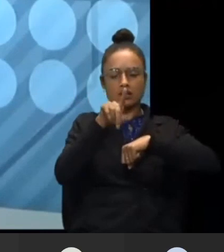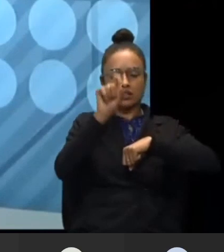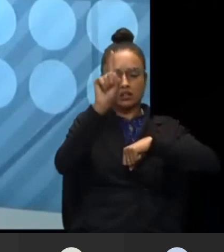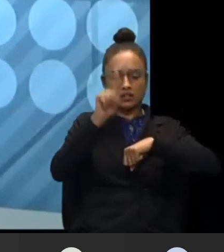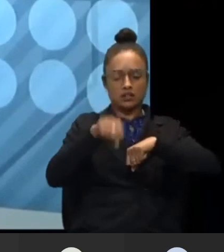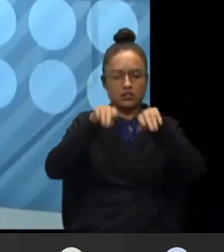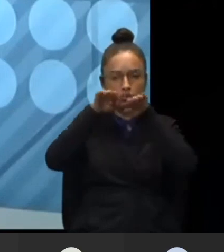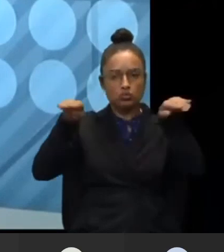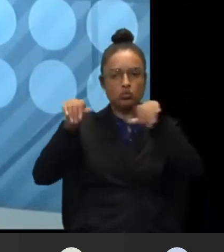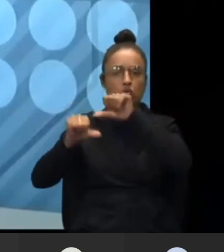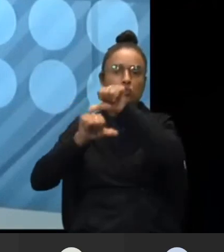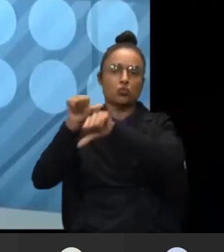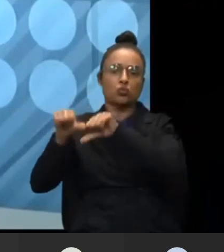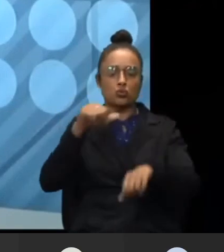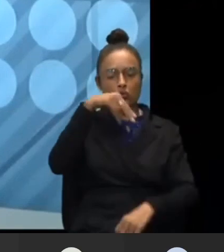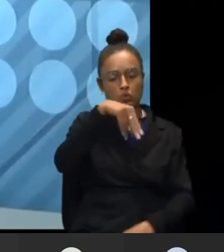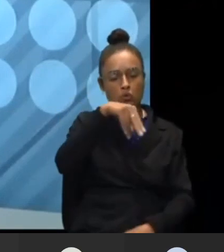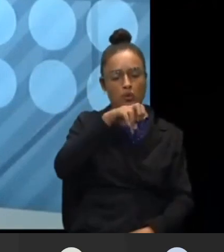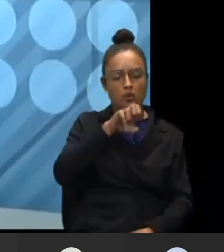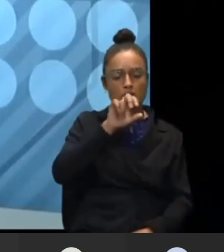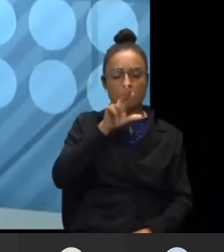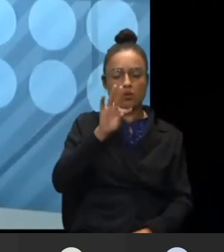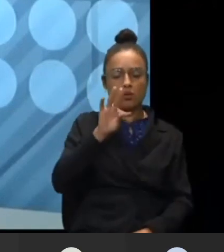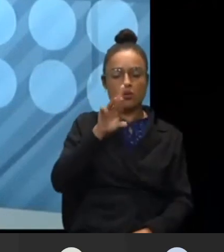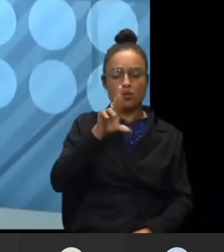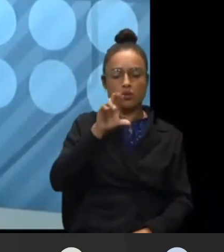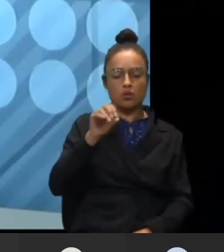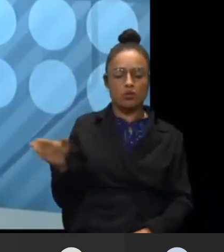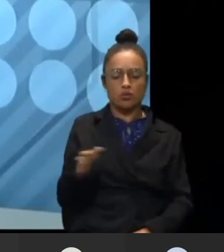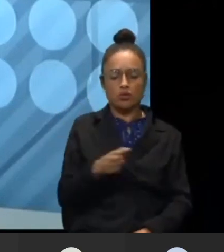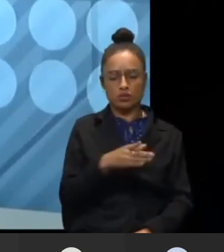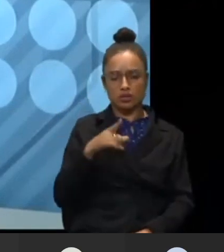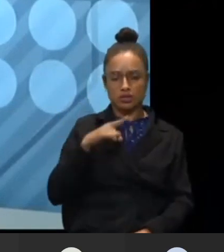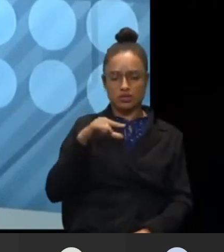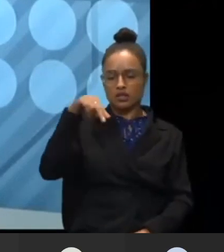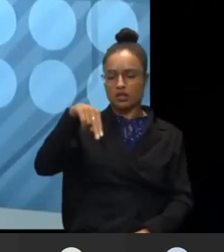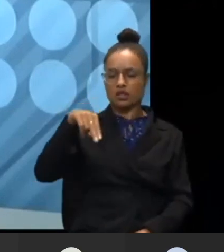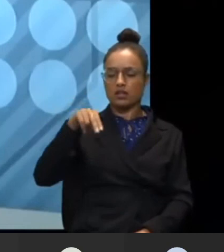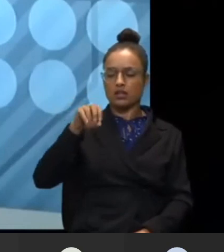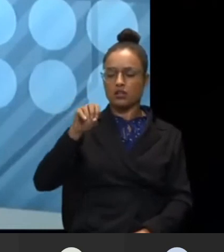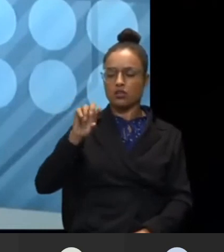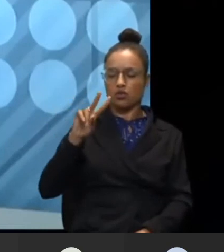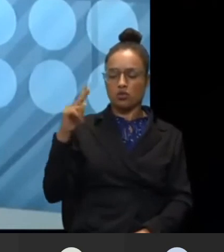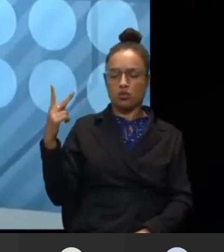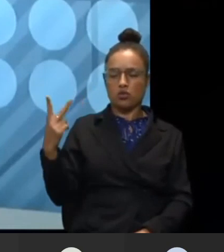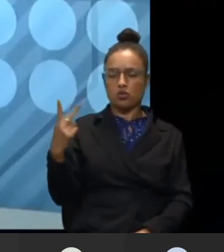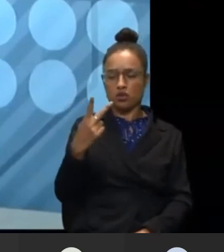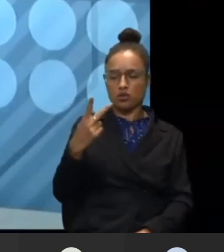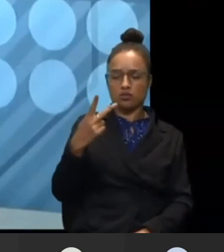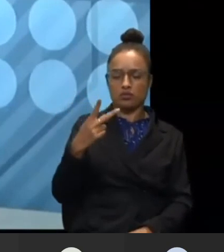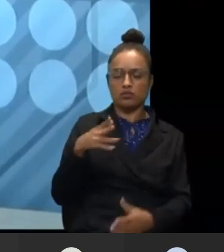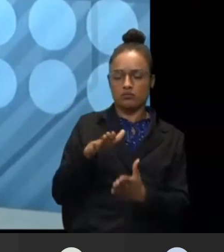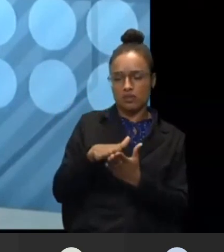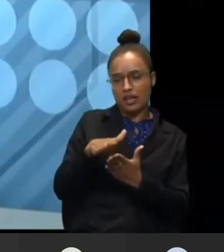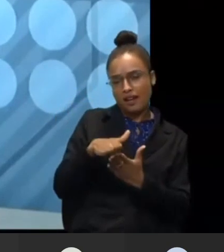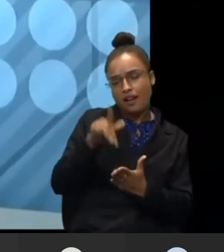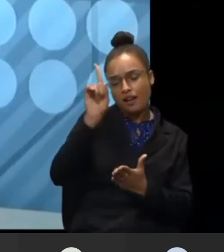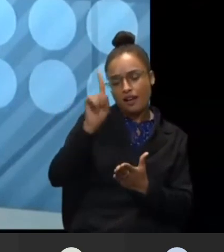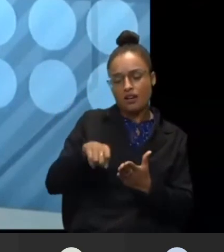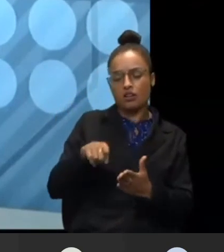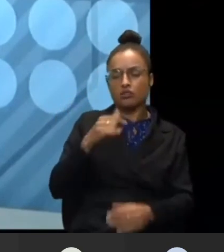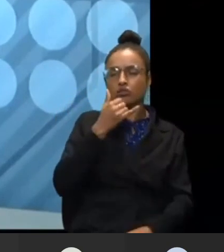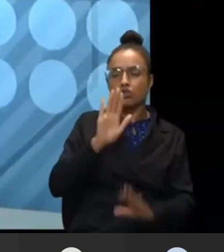foram neutralizados. E aí nós temos o volume de NaOH que foi gasto. Sabendo o volume de